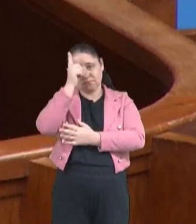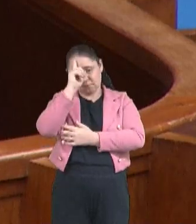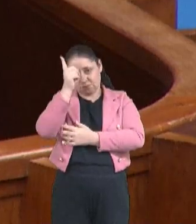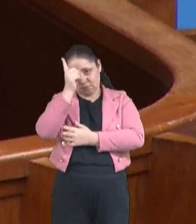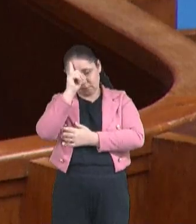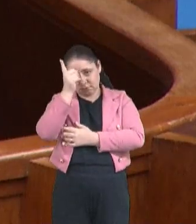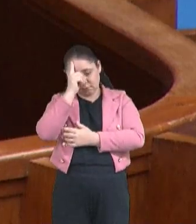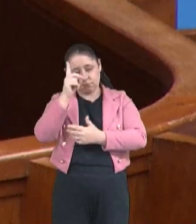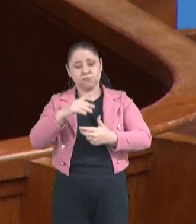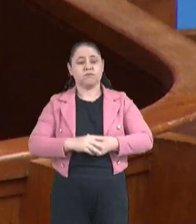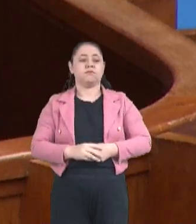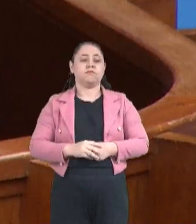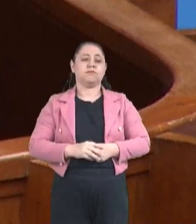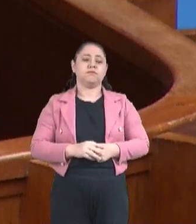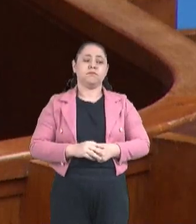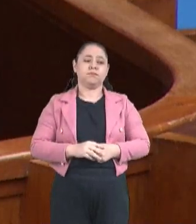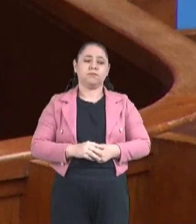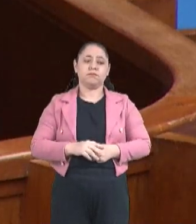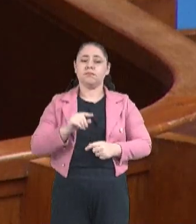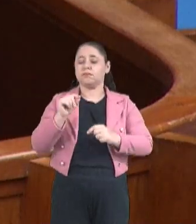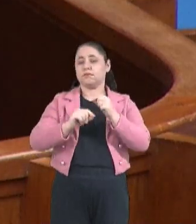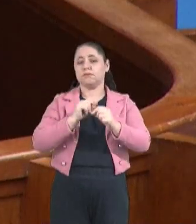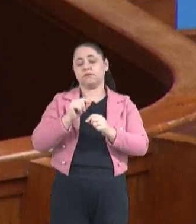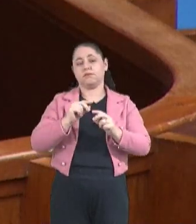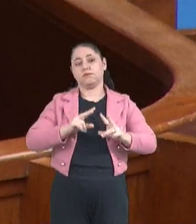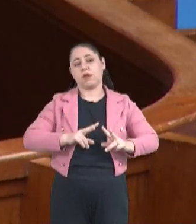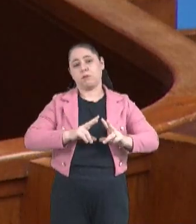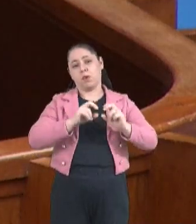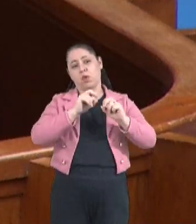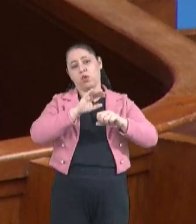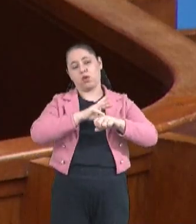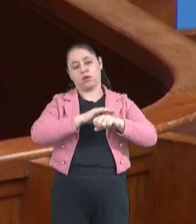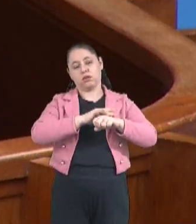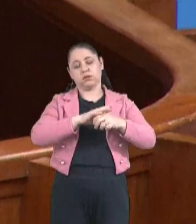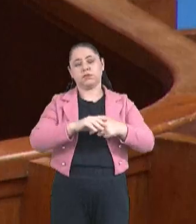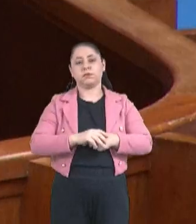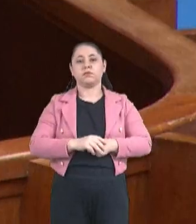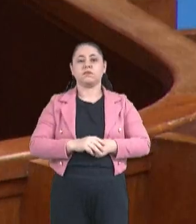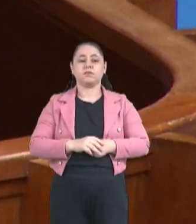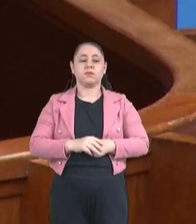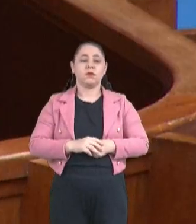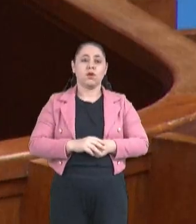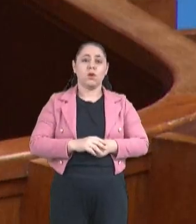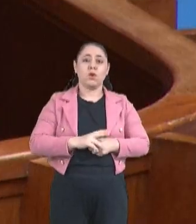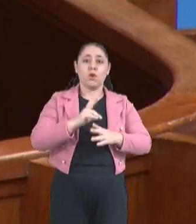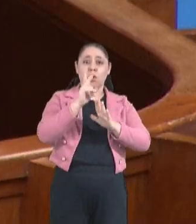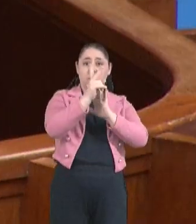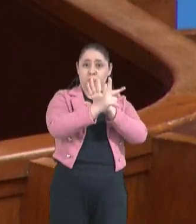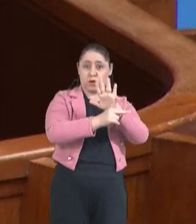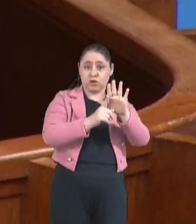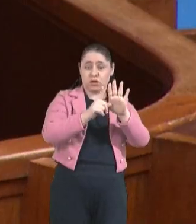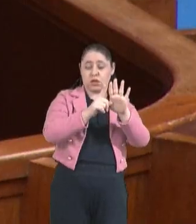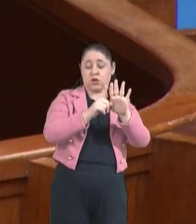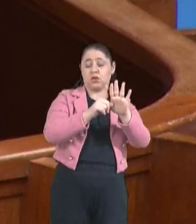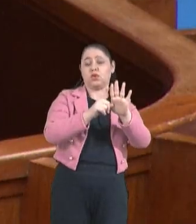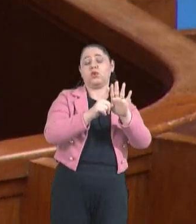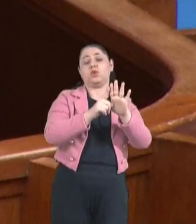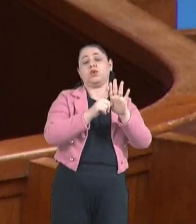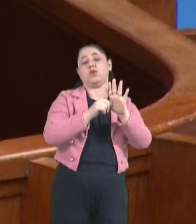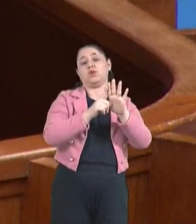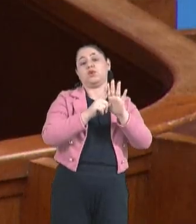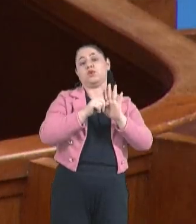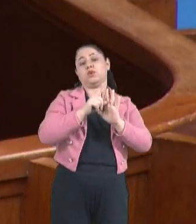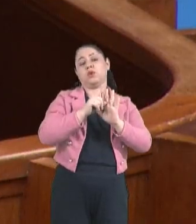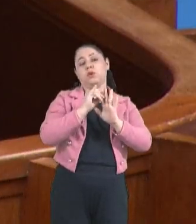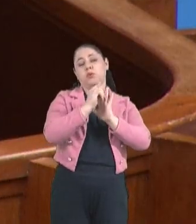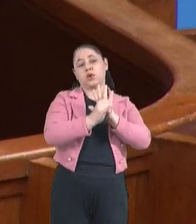cotidiana sobre a prevenção. Inclusive, esse projeto Gênese, que eu estive lá, estive com a esposa